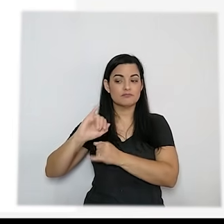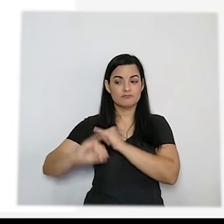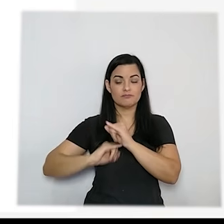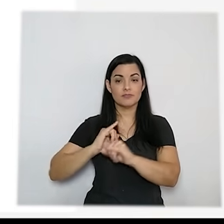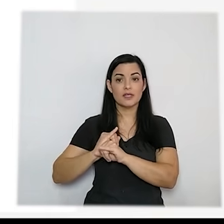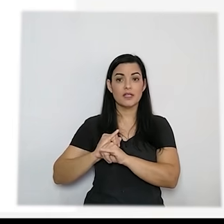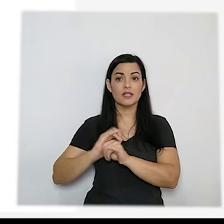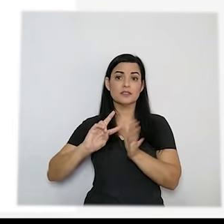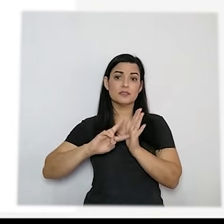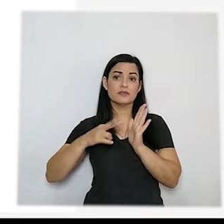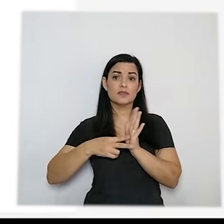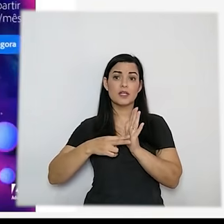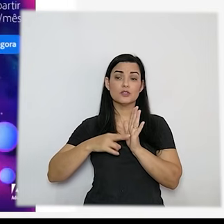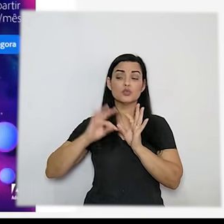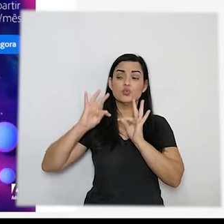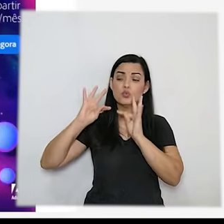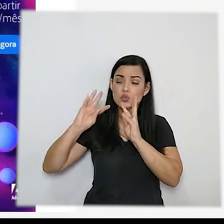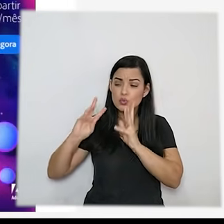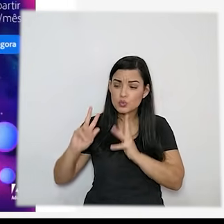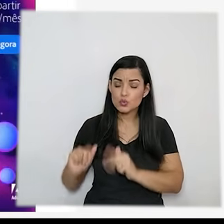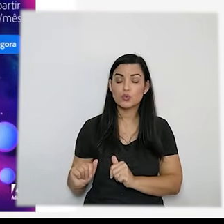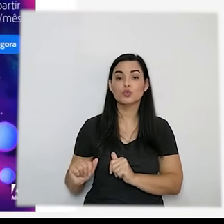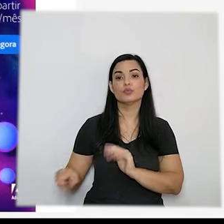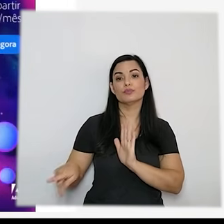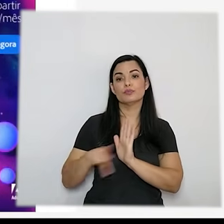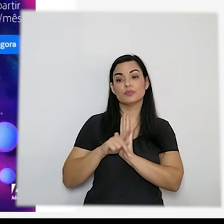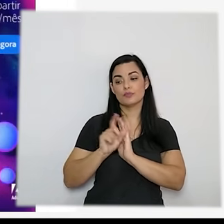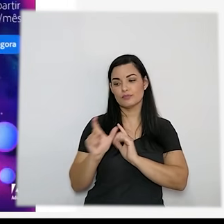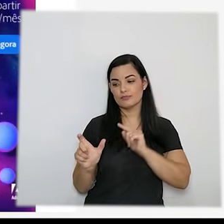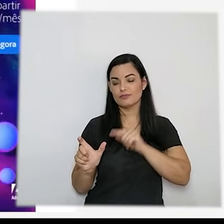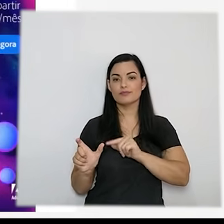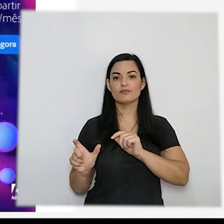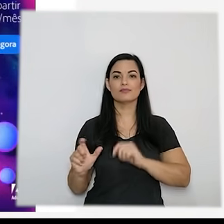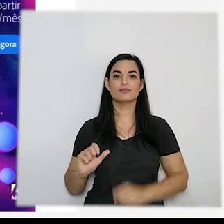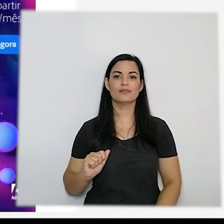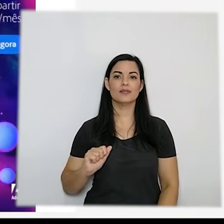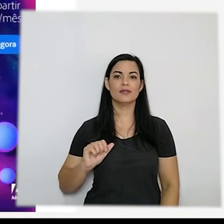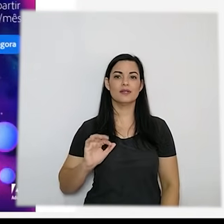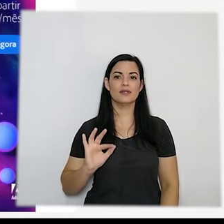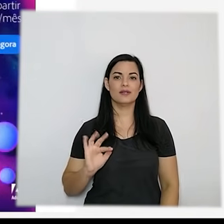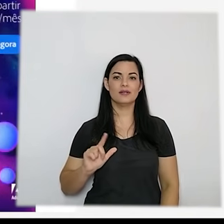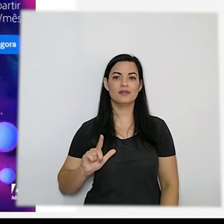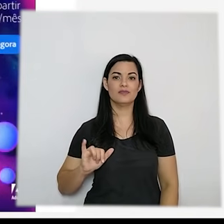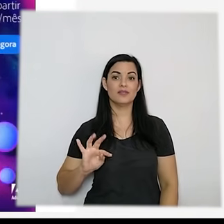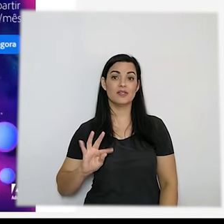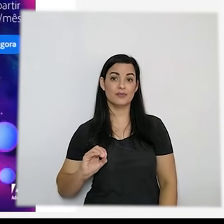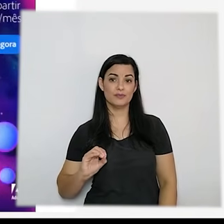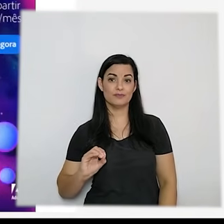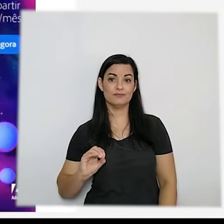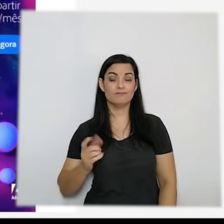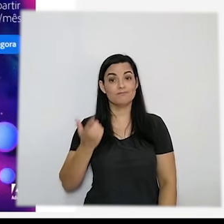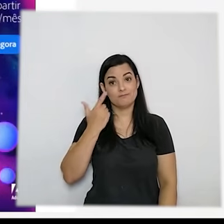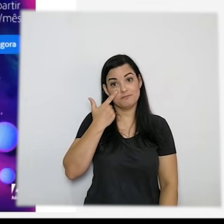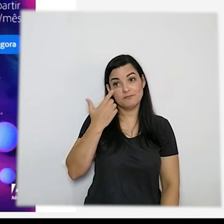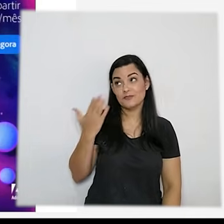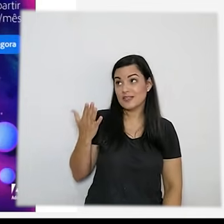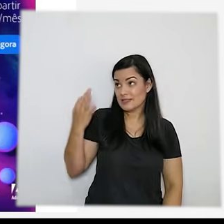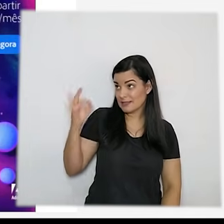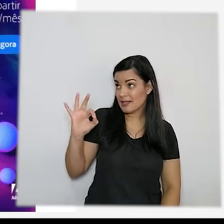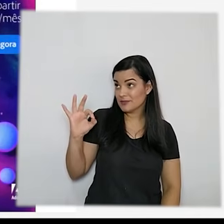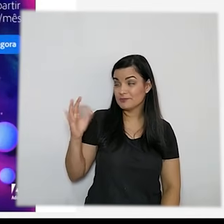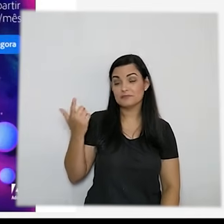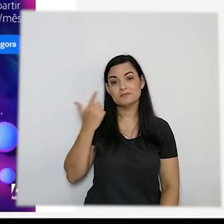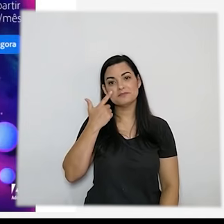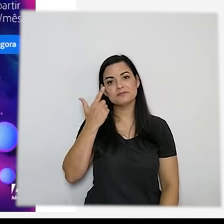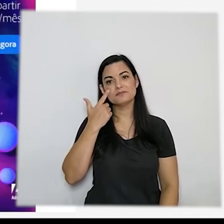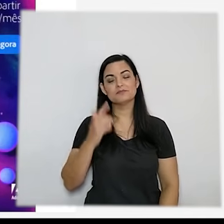os significados que eu tenho para aflito. Então, vamos ver se está certo.